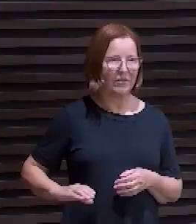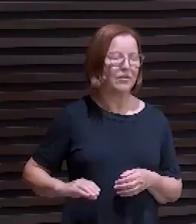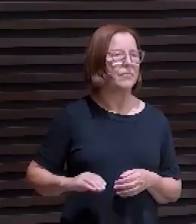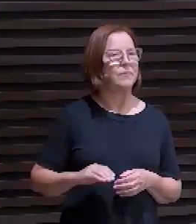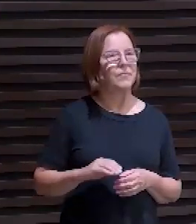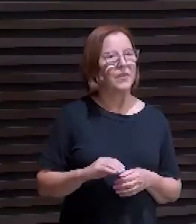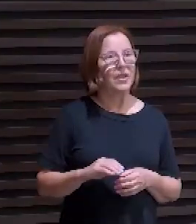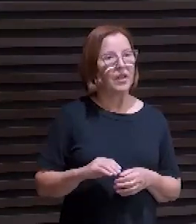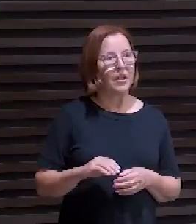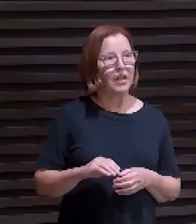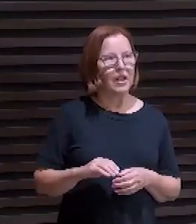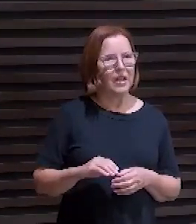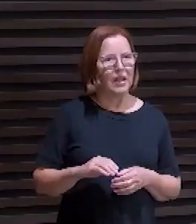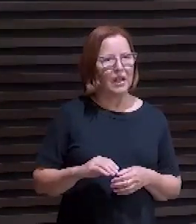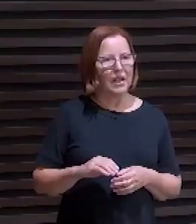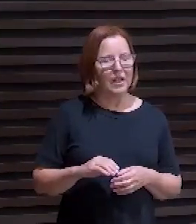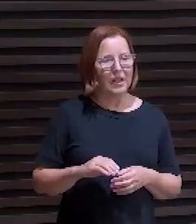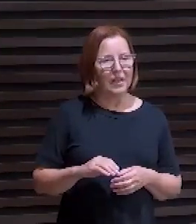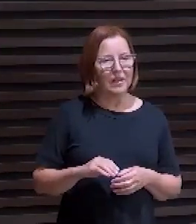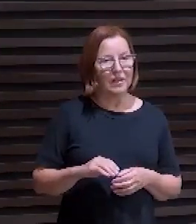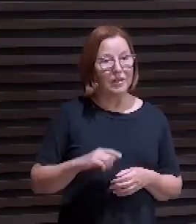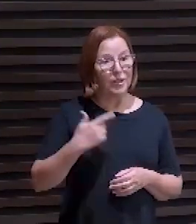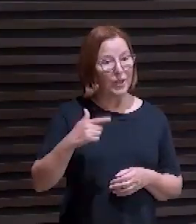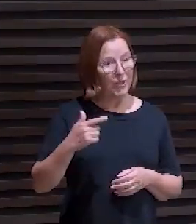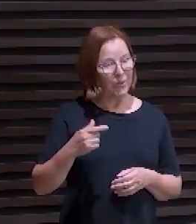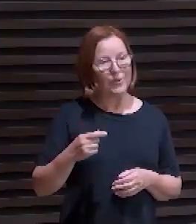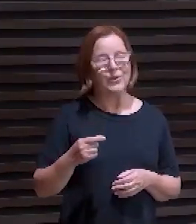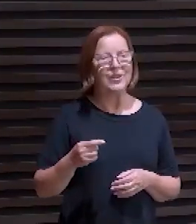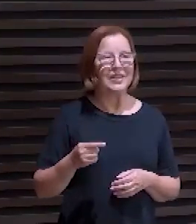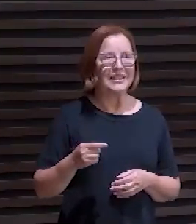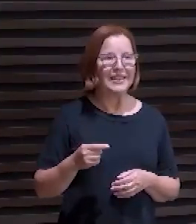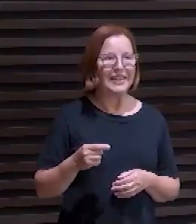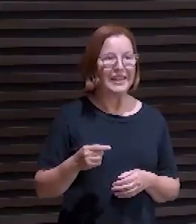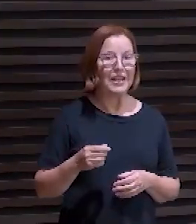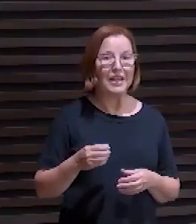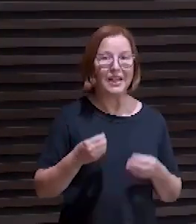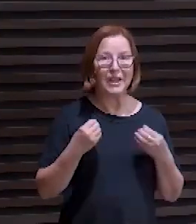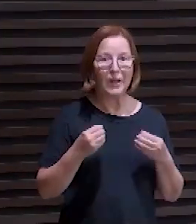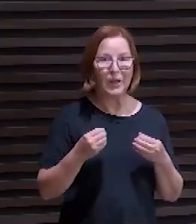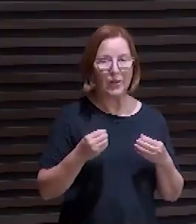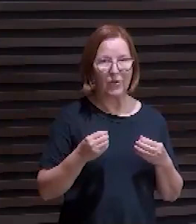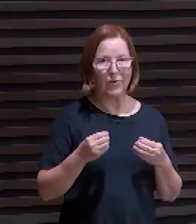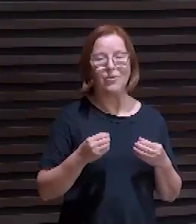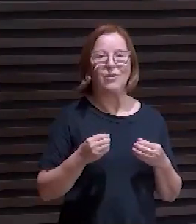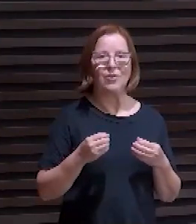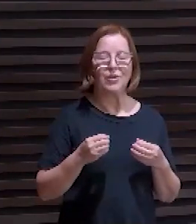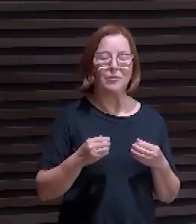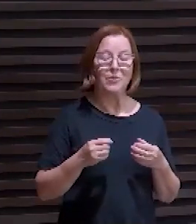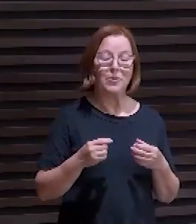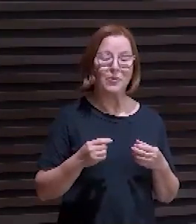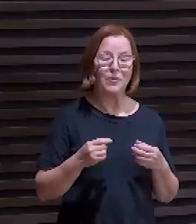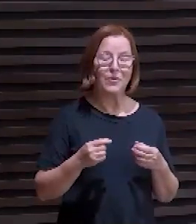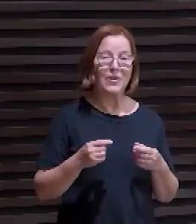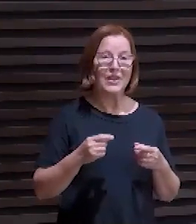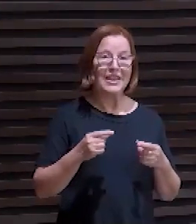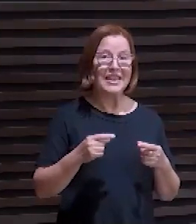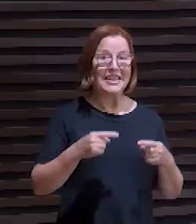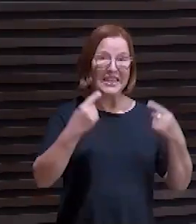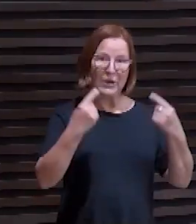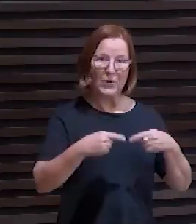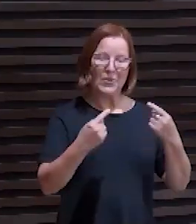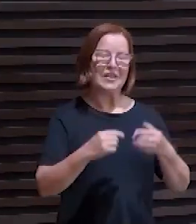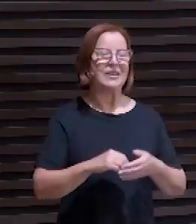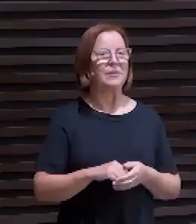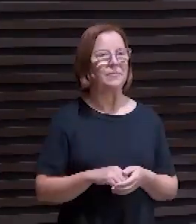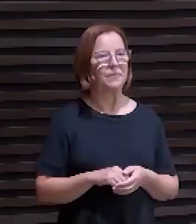vai encontrar nenhum destes hereges, por mais agressivos que eles sejam, que falem